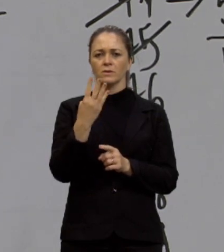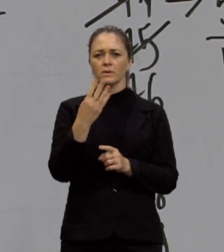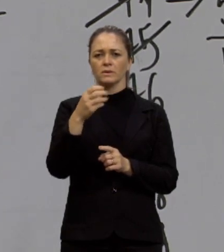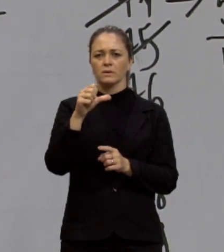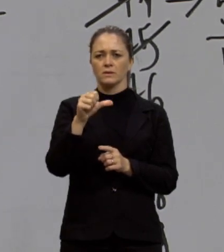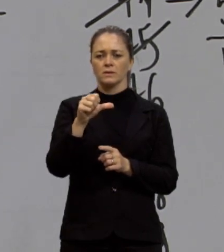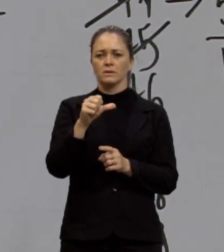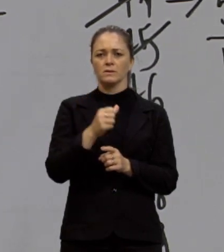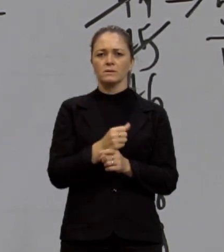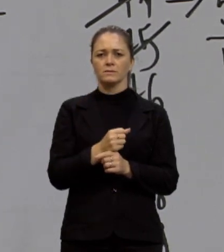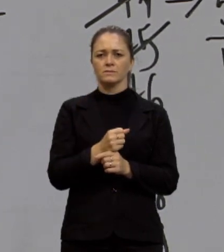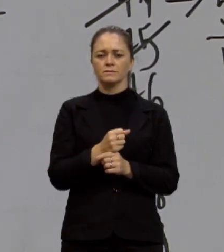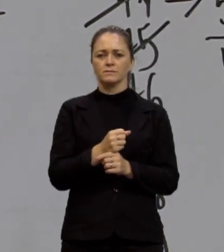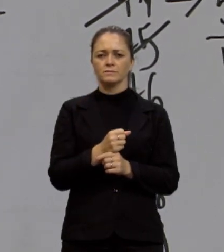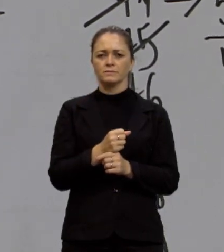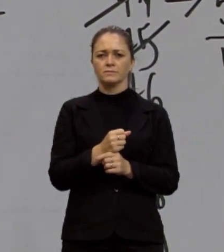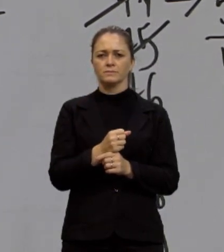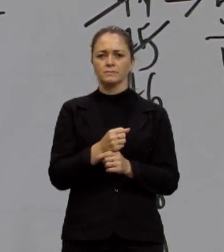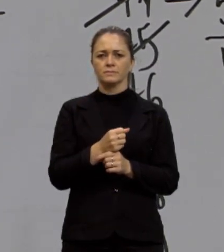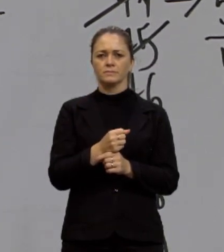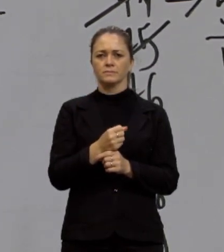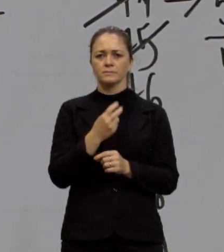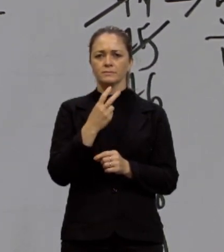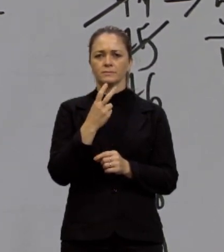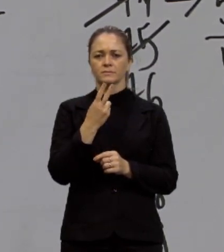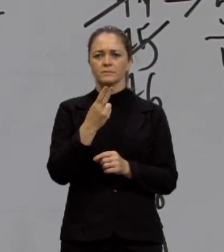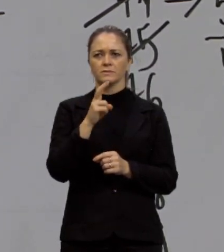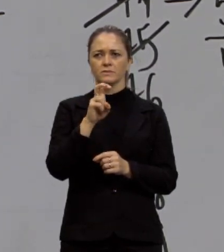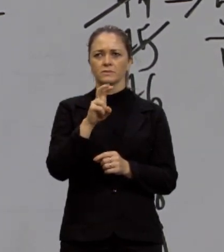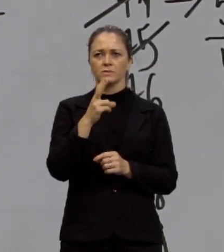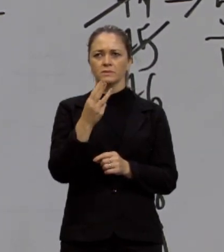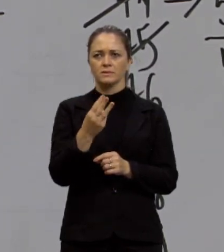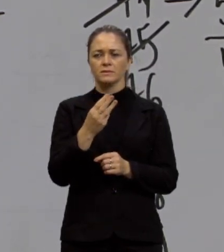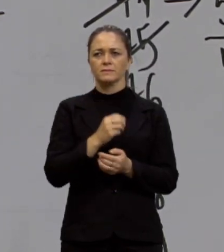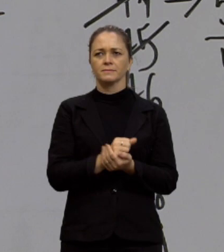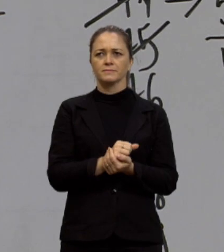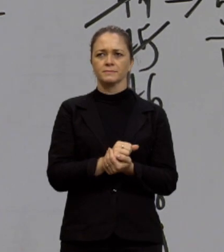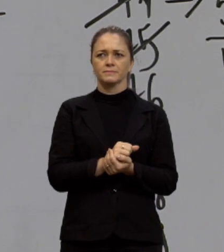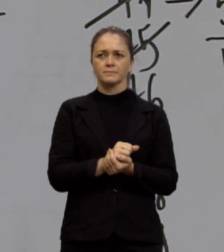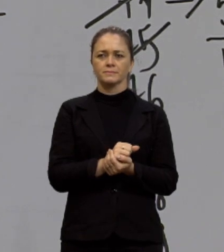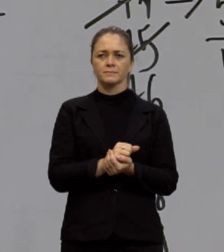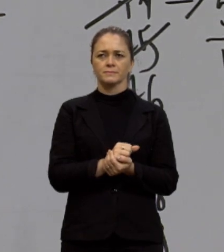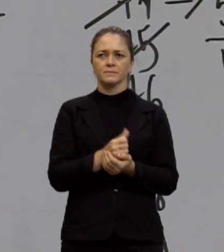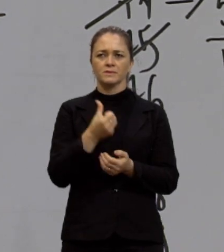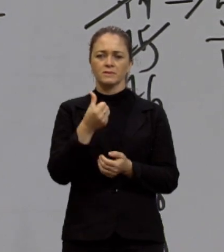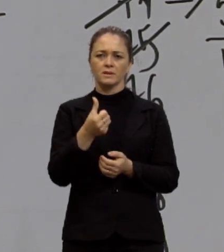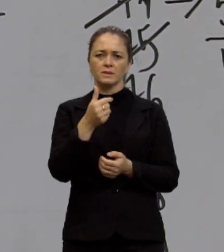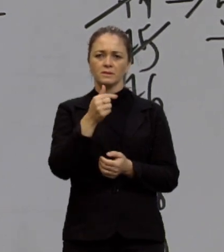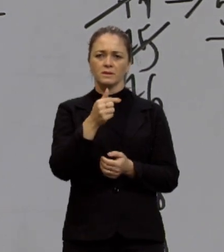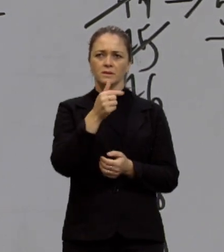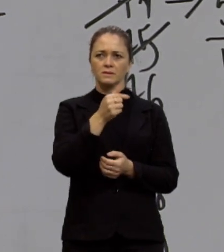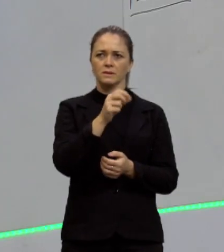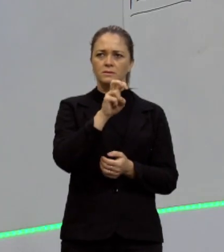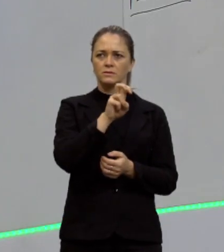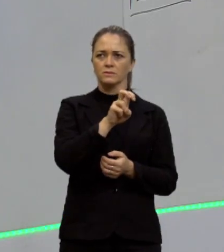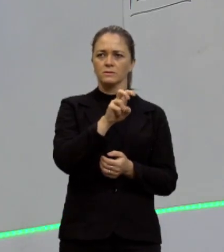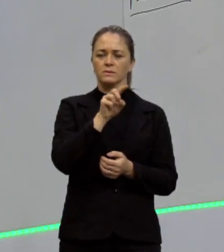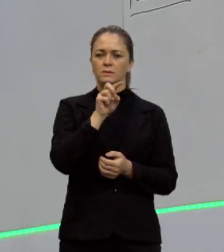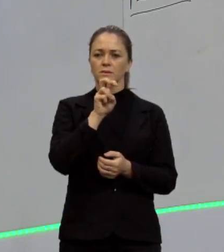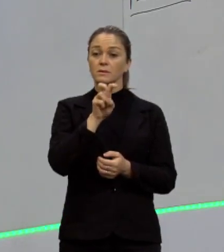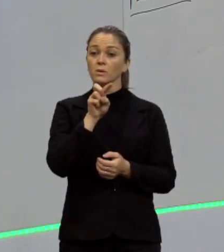49, 53. 6, 7, 7 e 7,